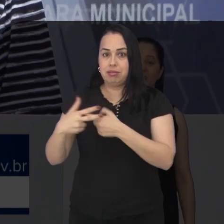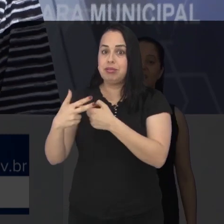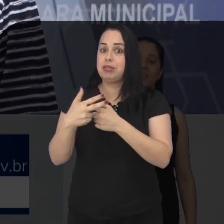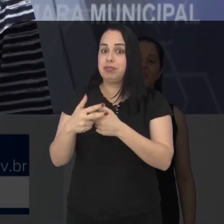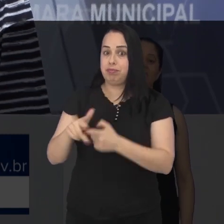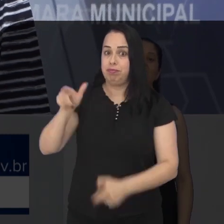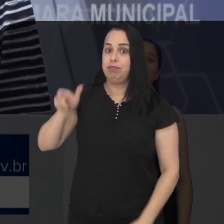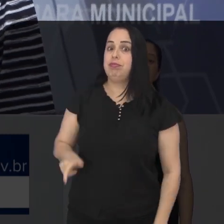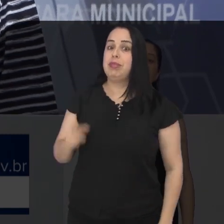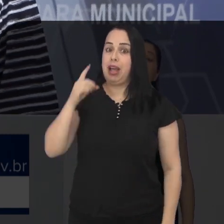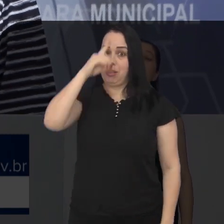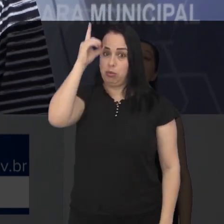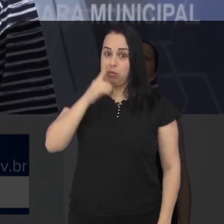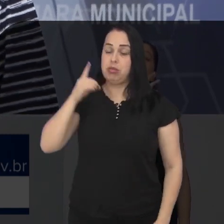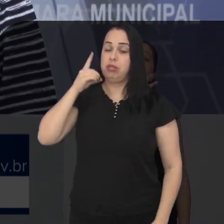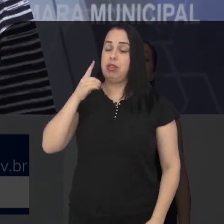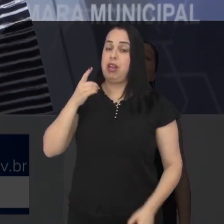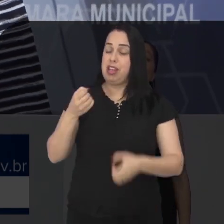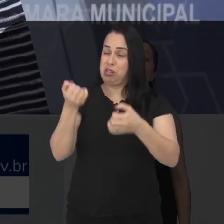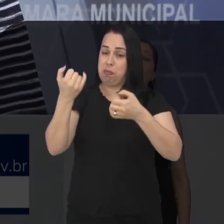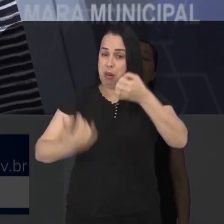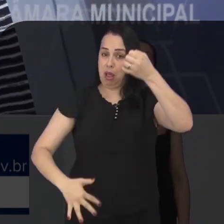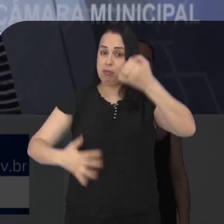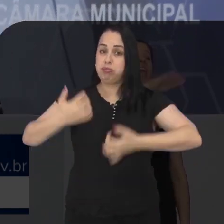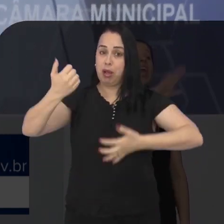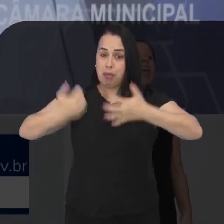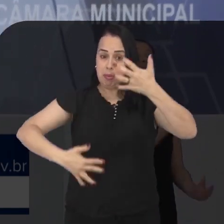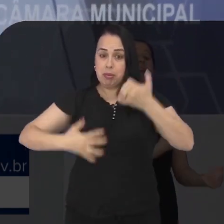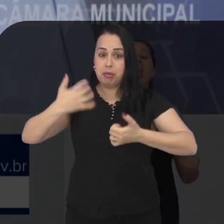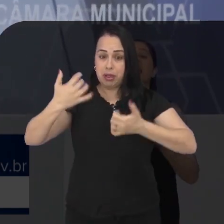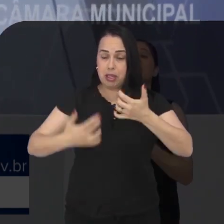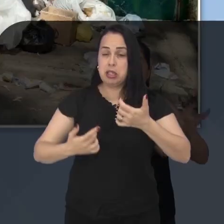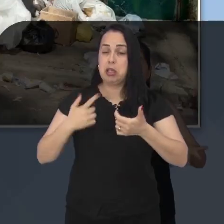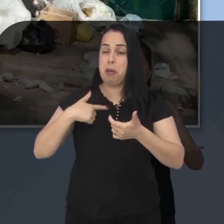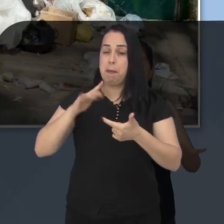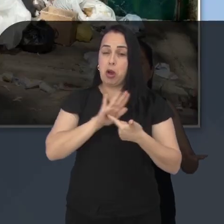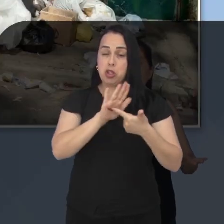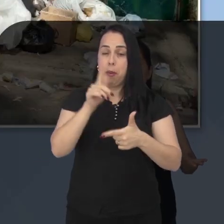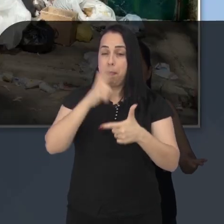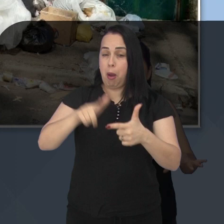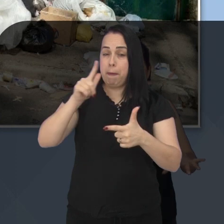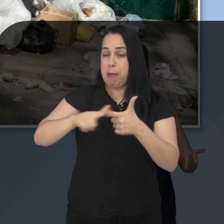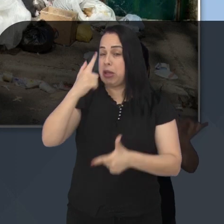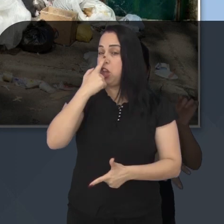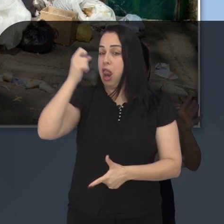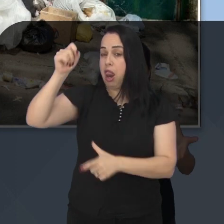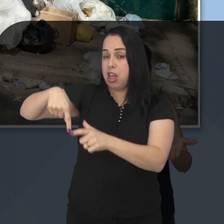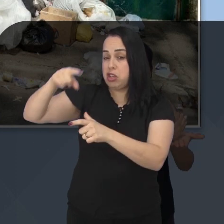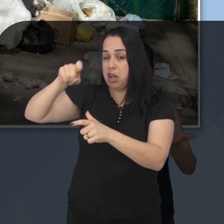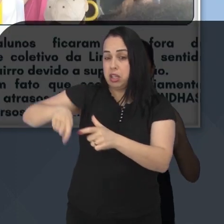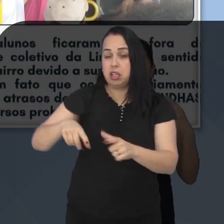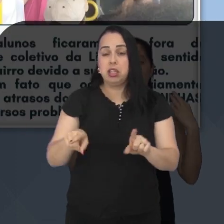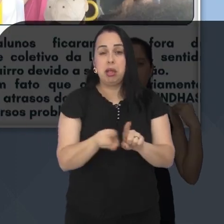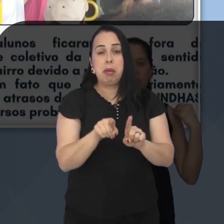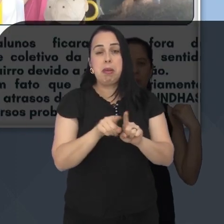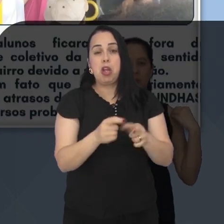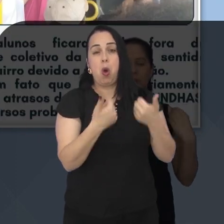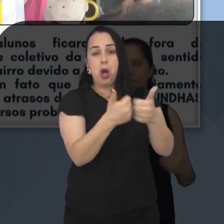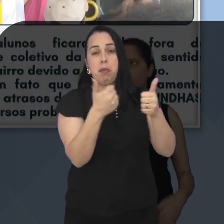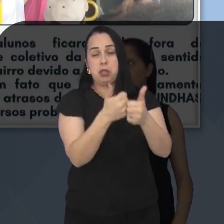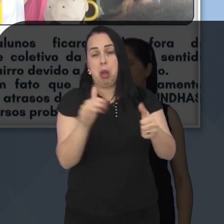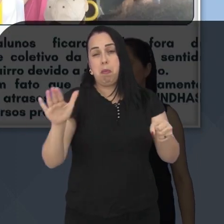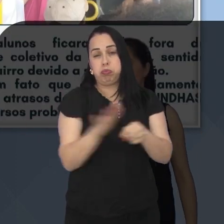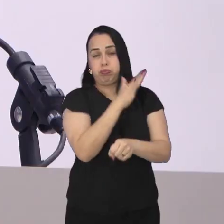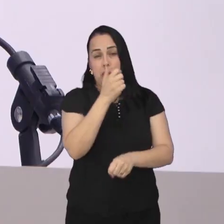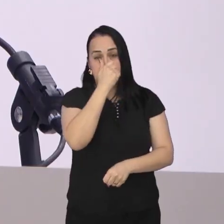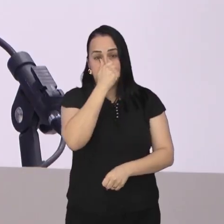manutenção pública foram os assuntos abordados pela vereadora Dulce Rita, que apontou problemas de lixo a céu aberto e superlotação